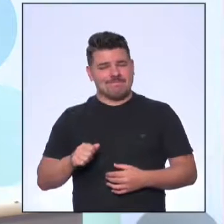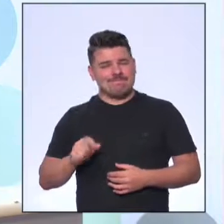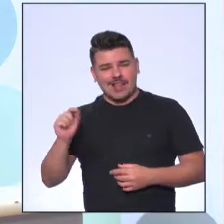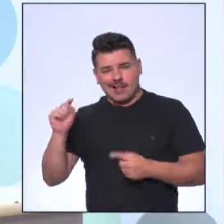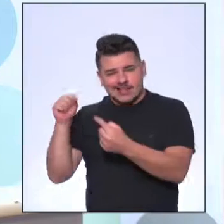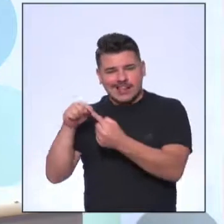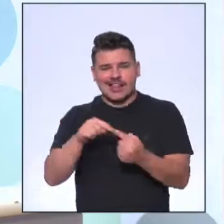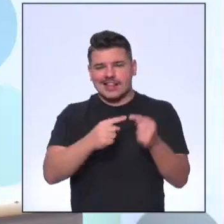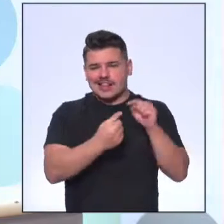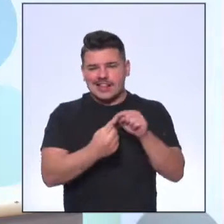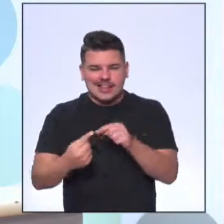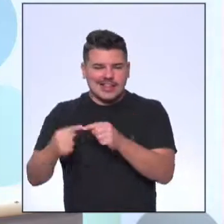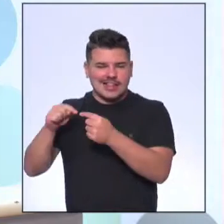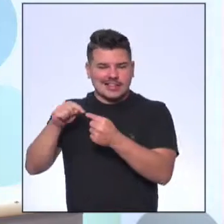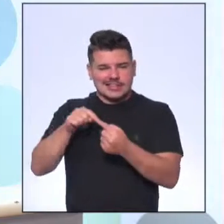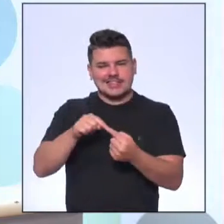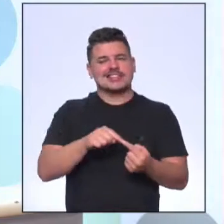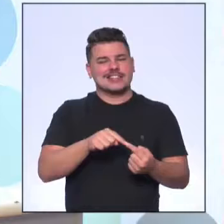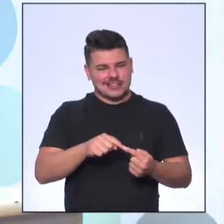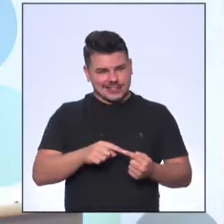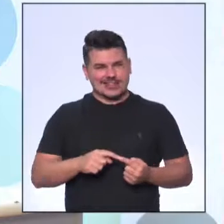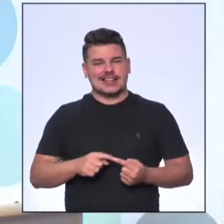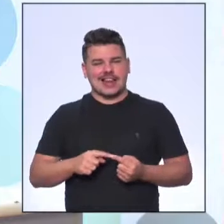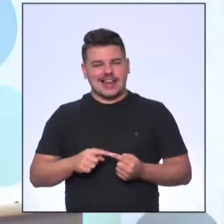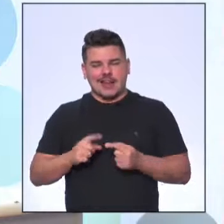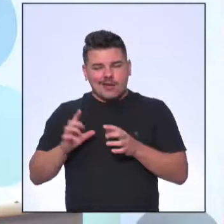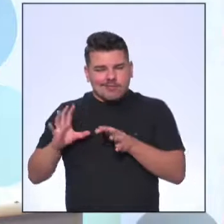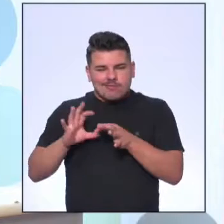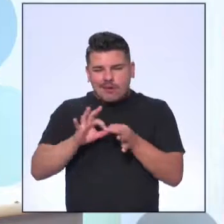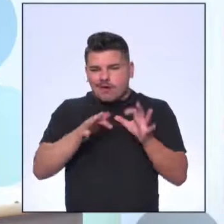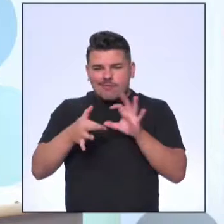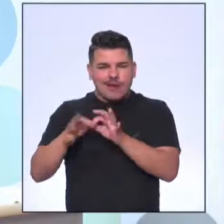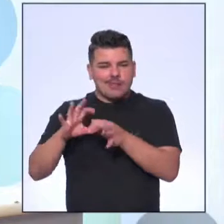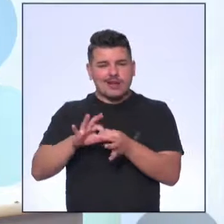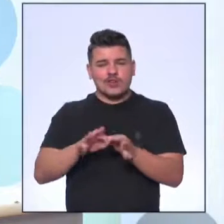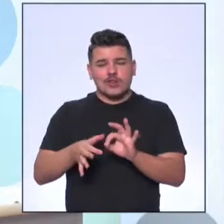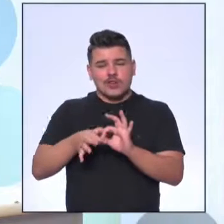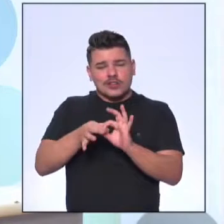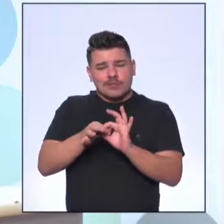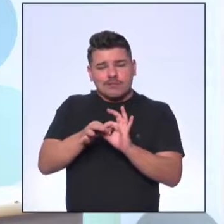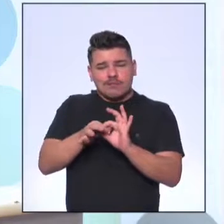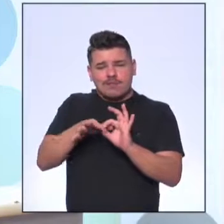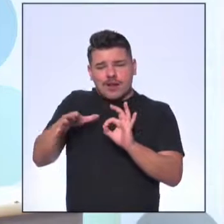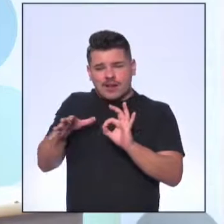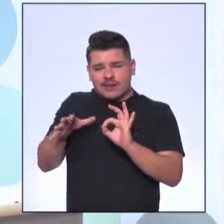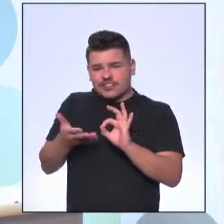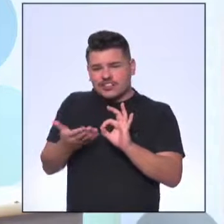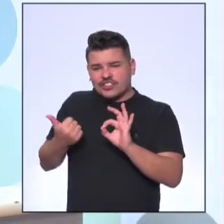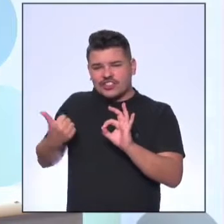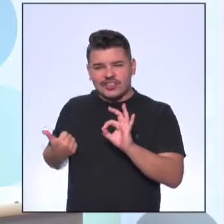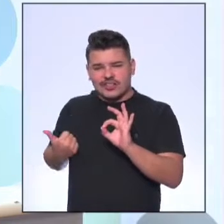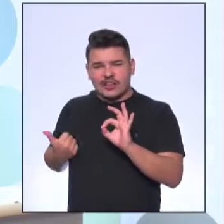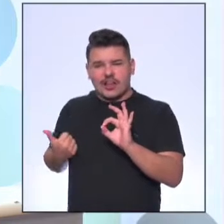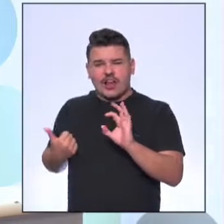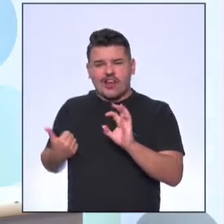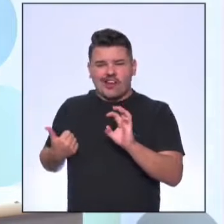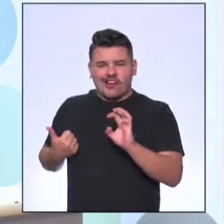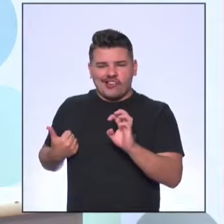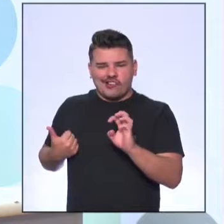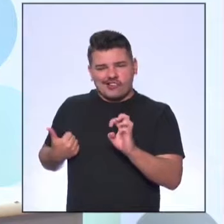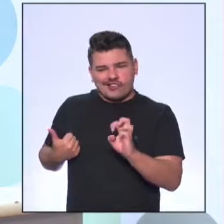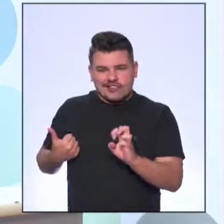Então, eu tenho vários fatores interdependentes. Se um dos fatores for retirado, tá, ele vai